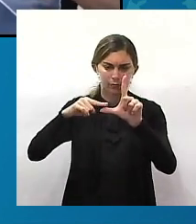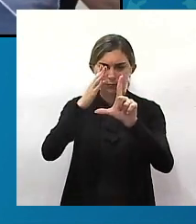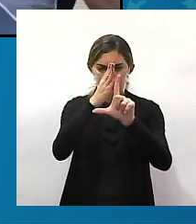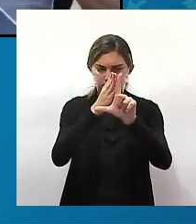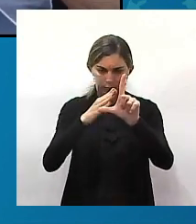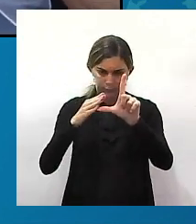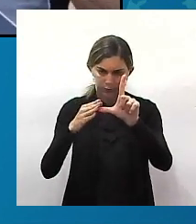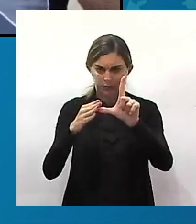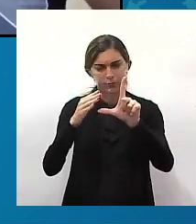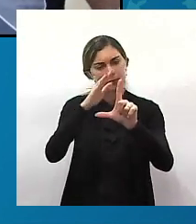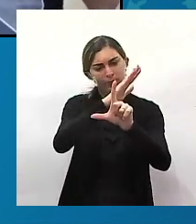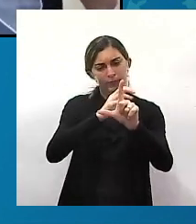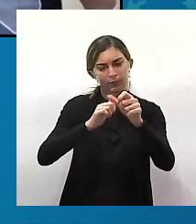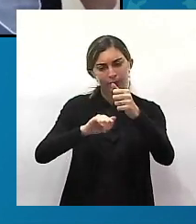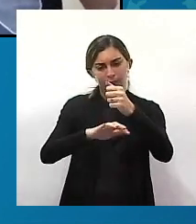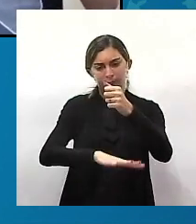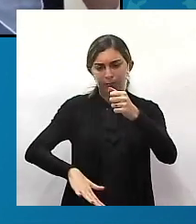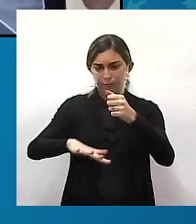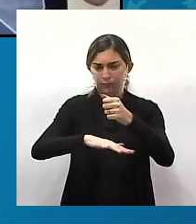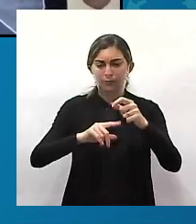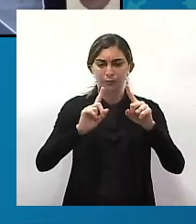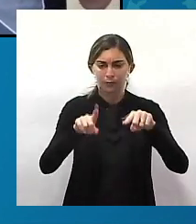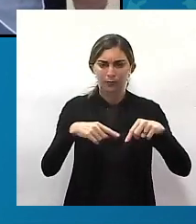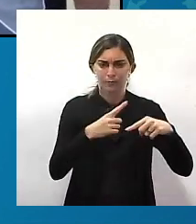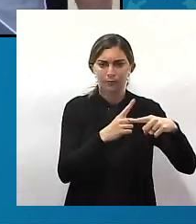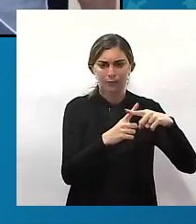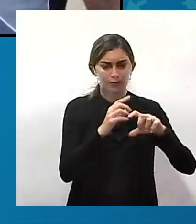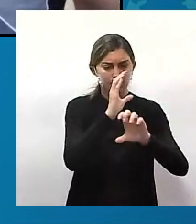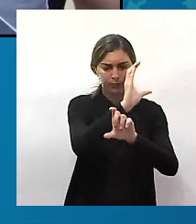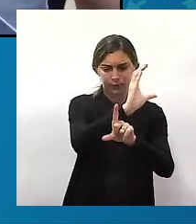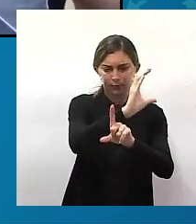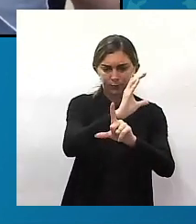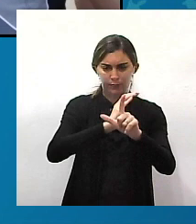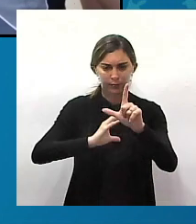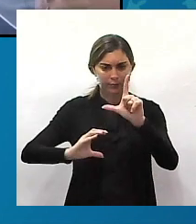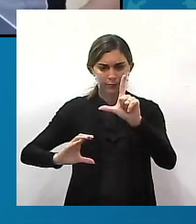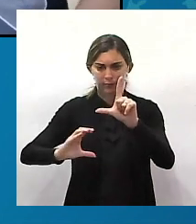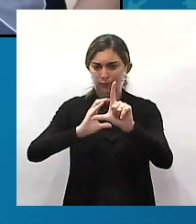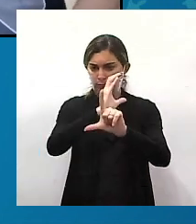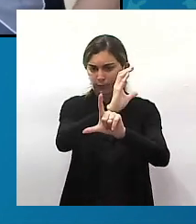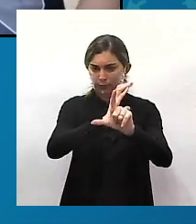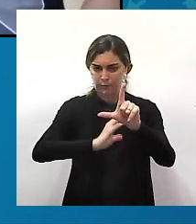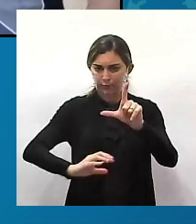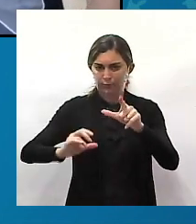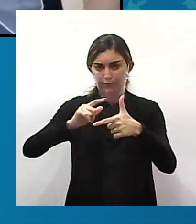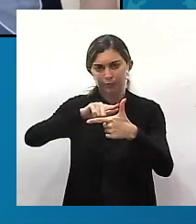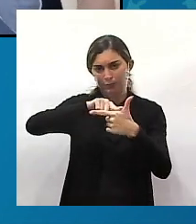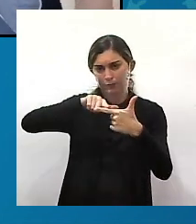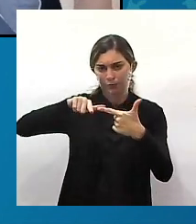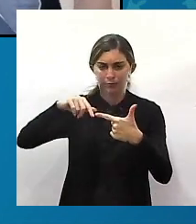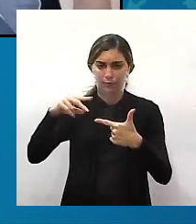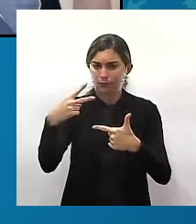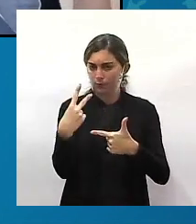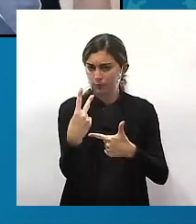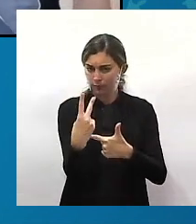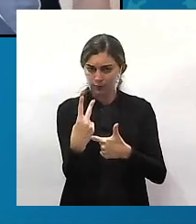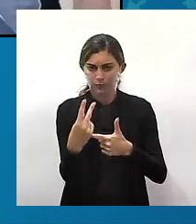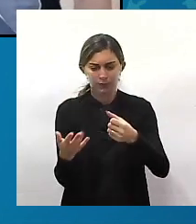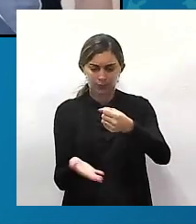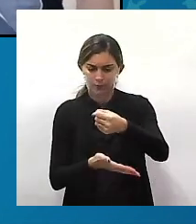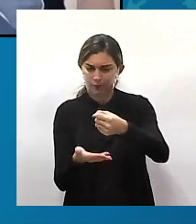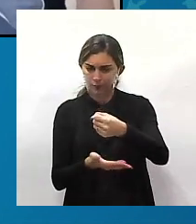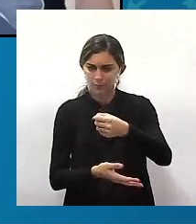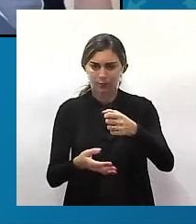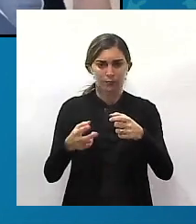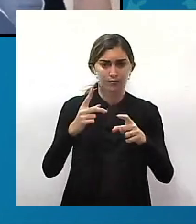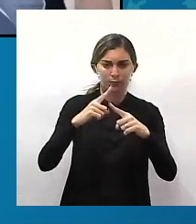retângulo, a área é a multiplicação dos catetos dividido por 2, né? Porque a base